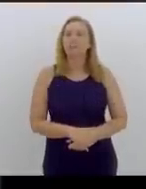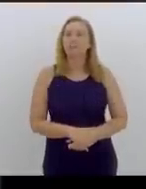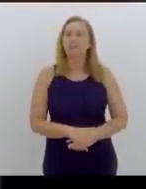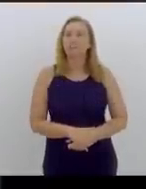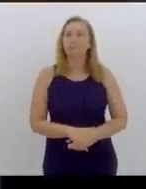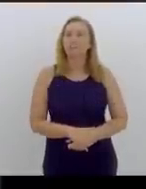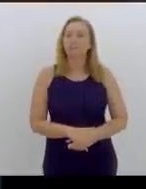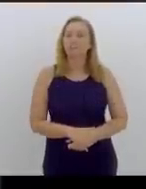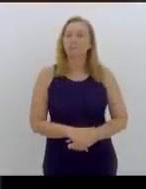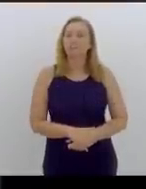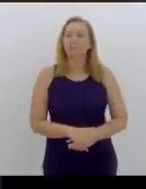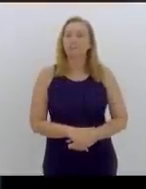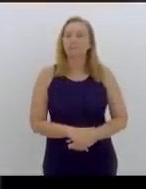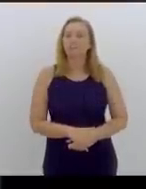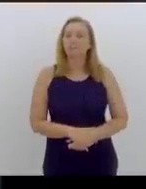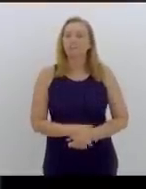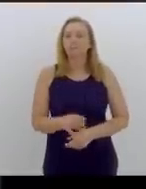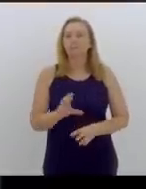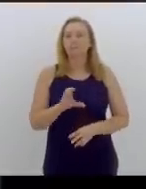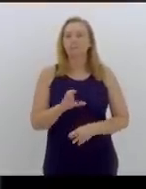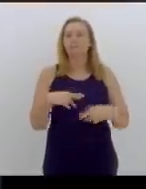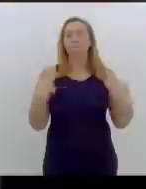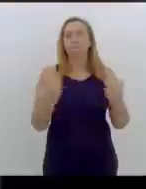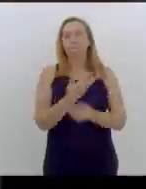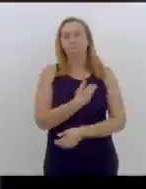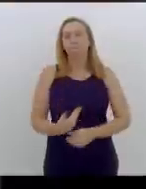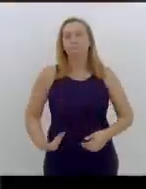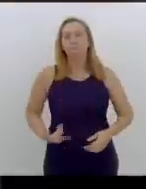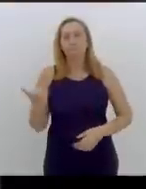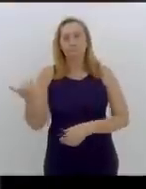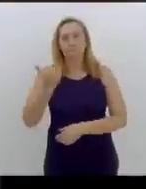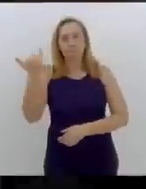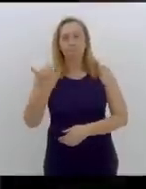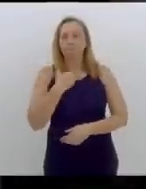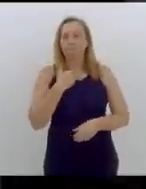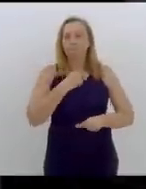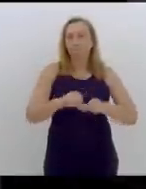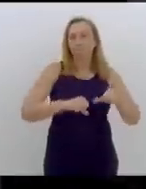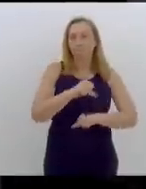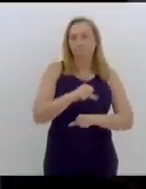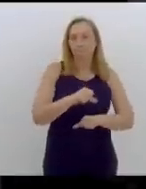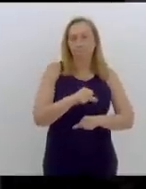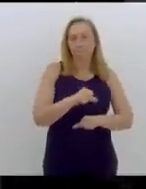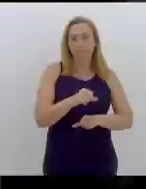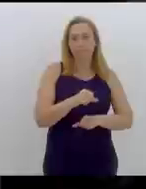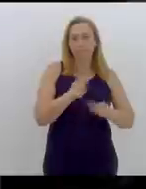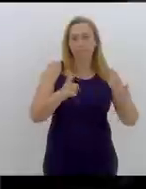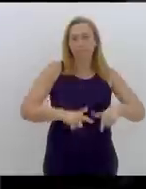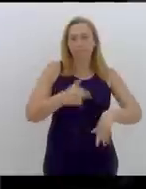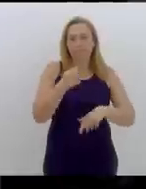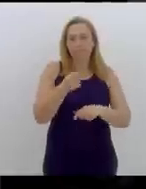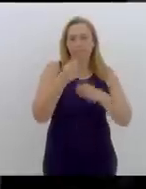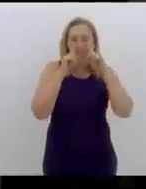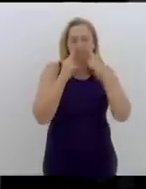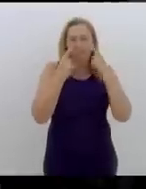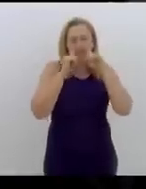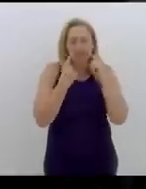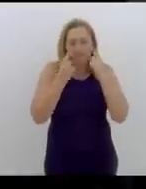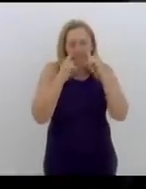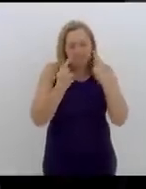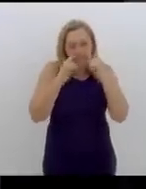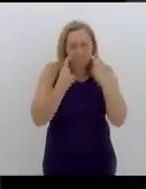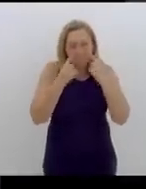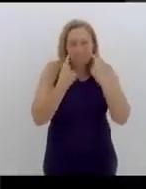construtiva a audiência pública muito importante mas não pode ser transformar num muro de Lamentações a gente aqui